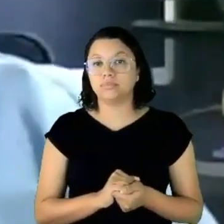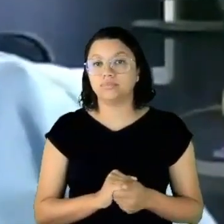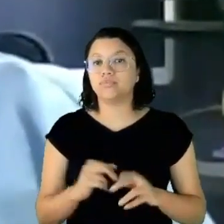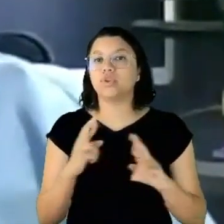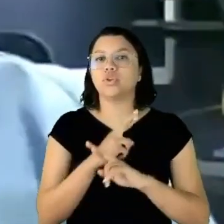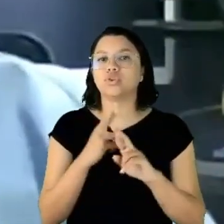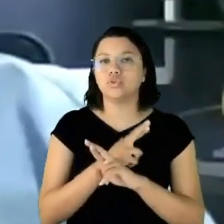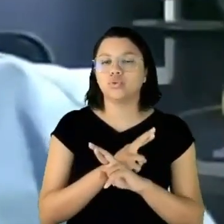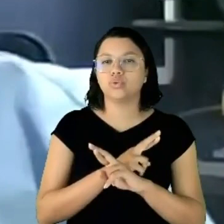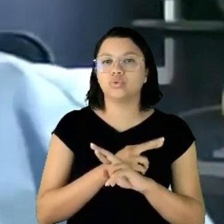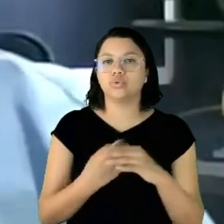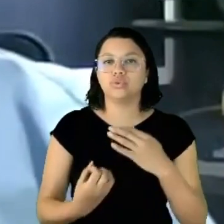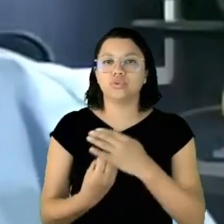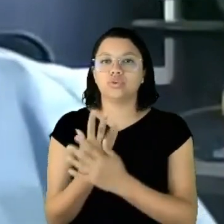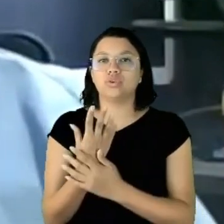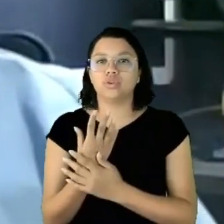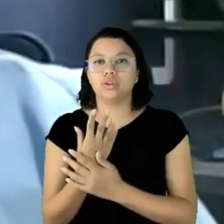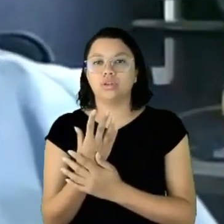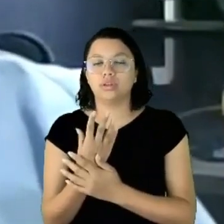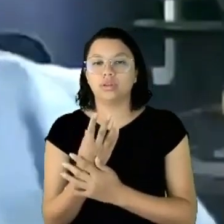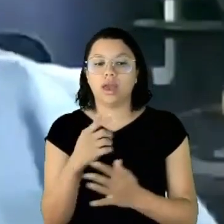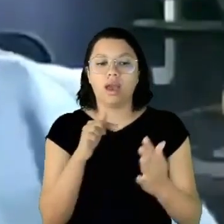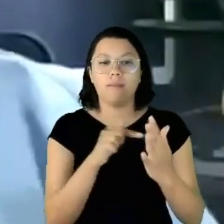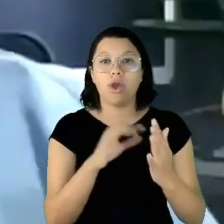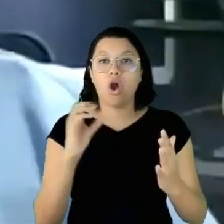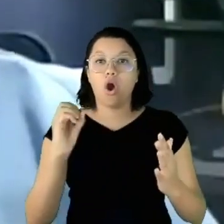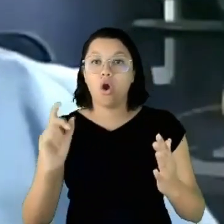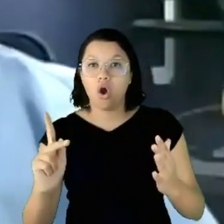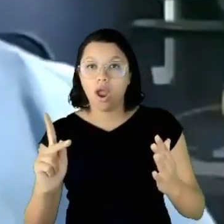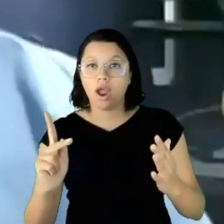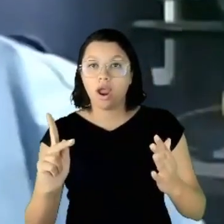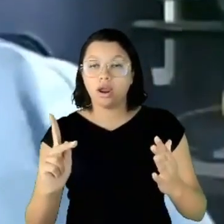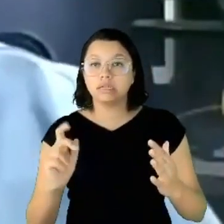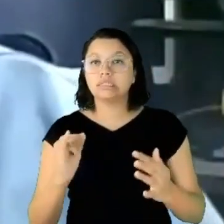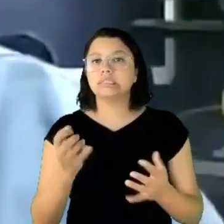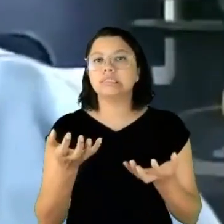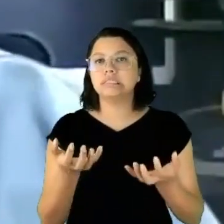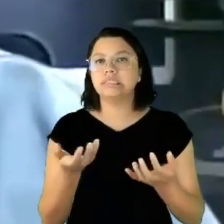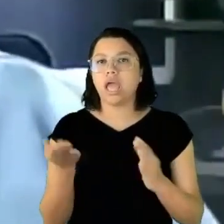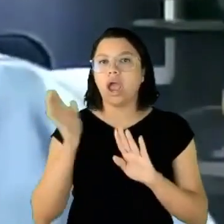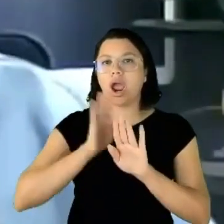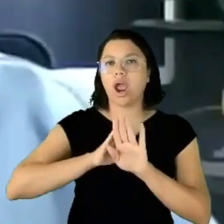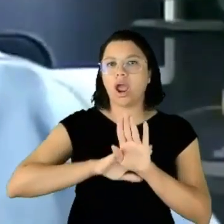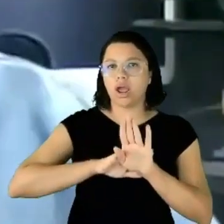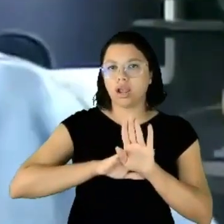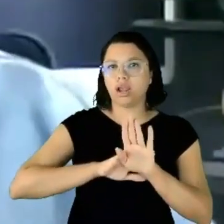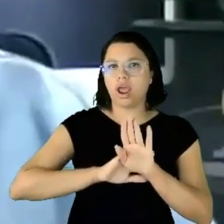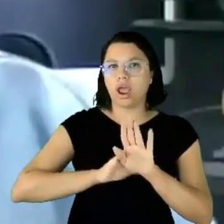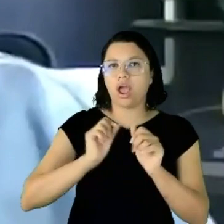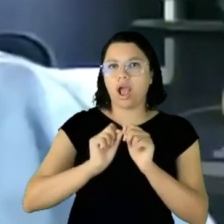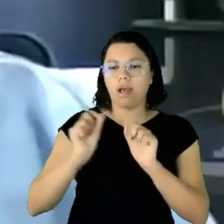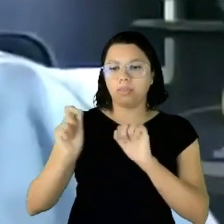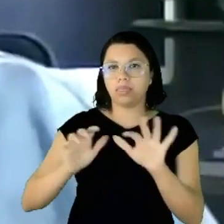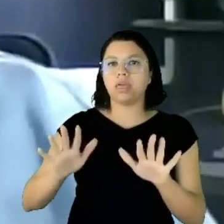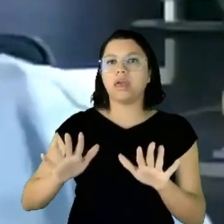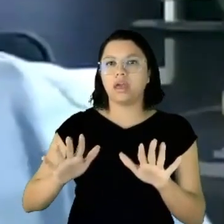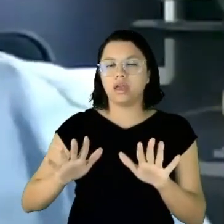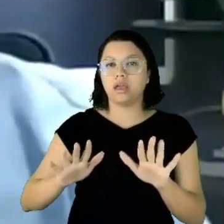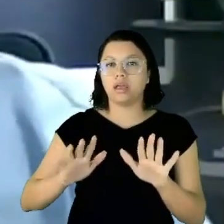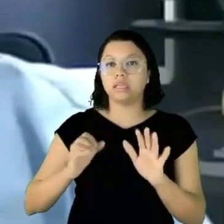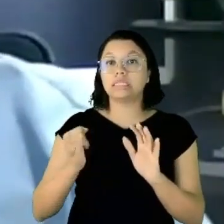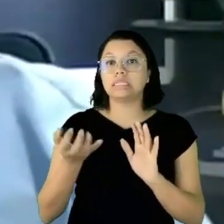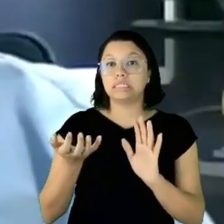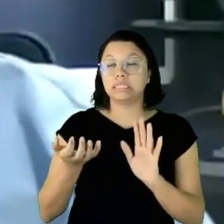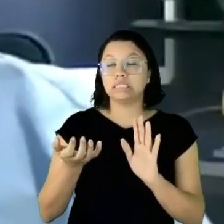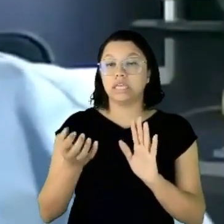e e vincula cria dá o ok se você quiser jogar para trás você faz a mágica se você